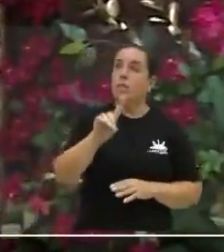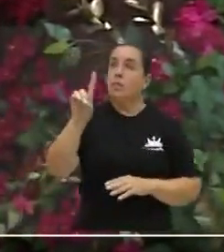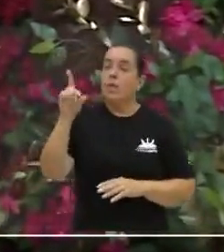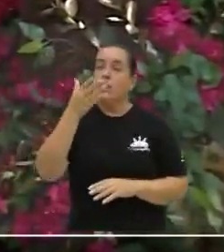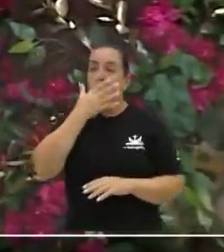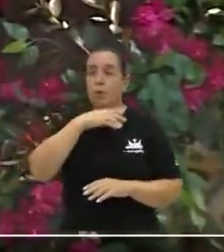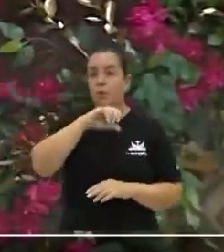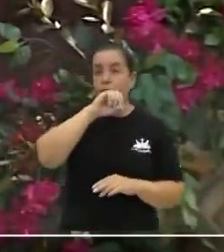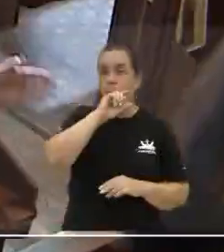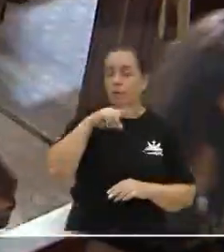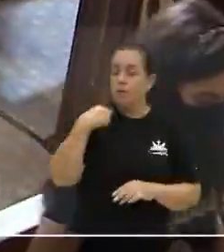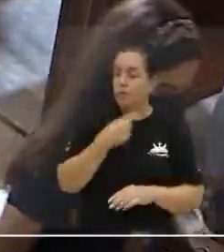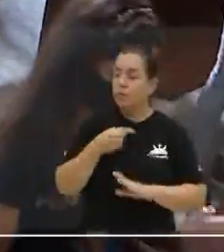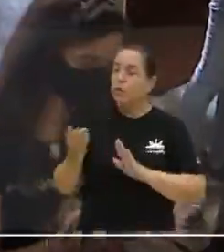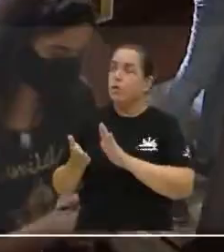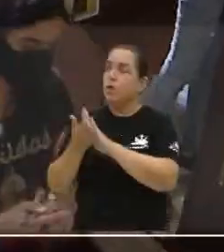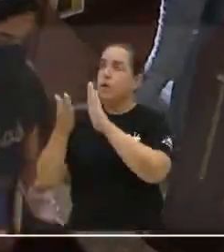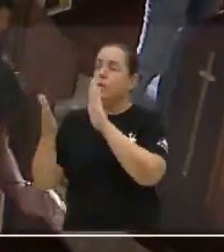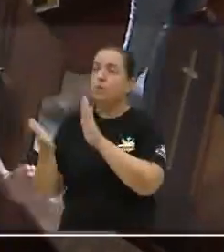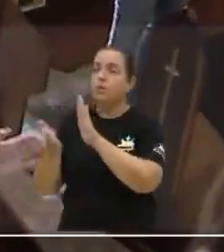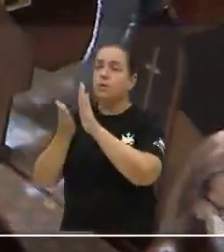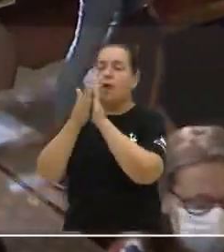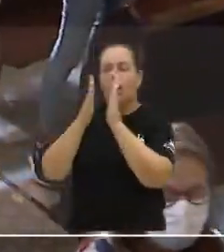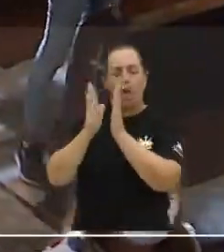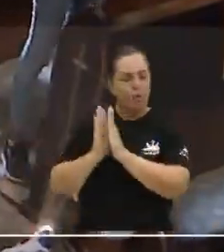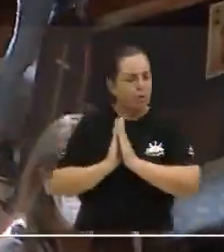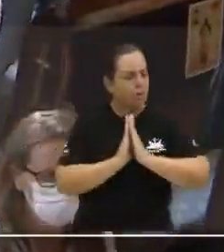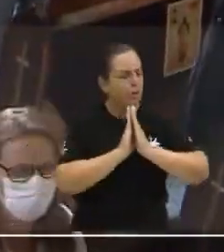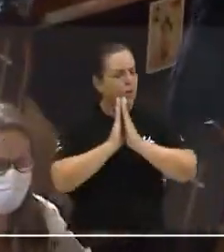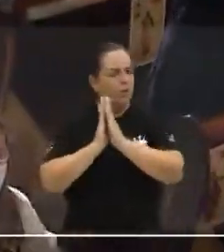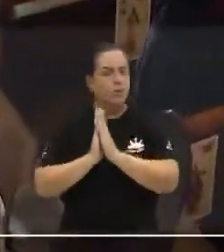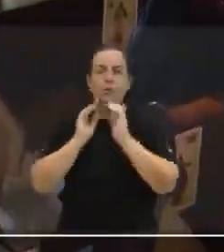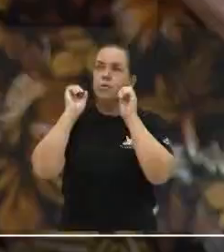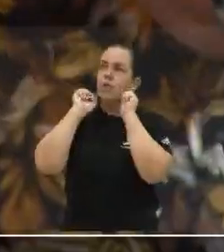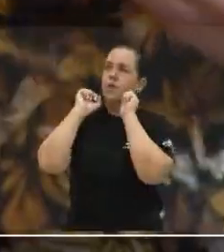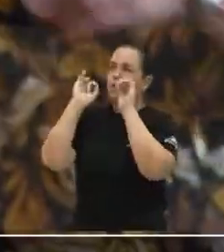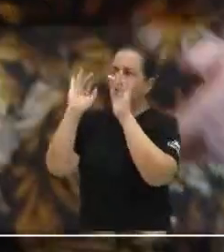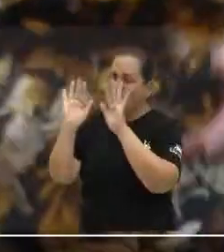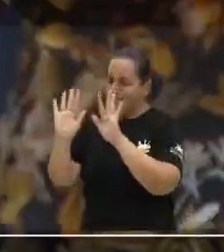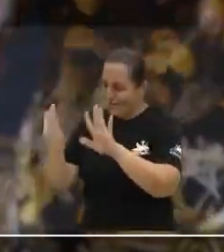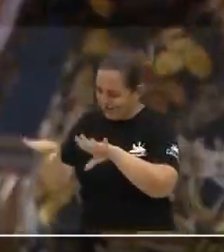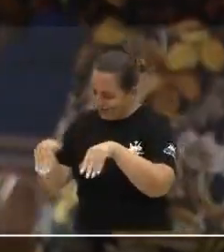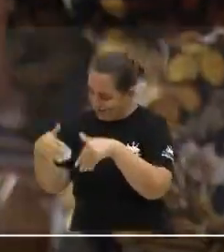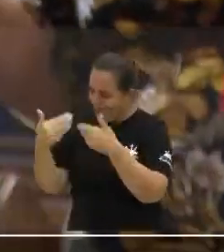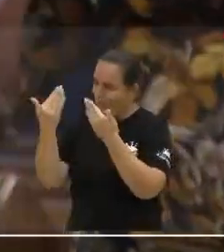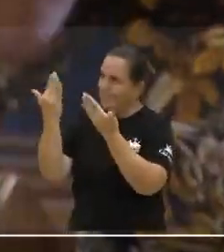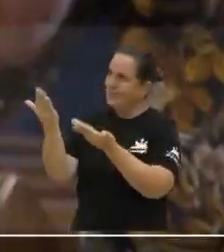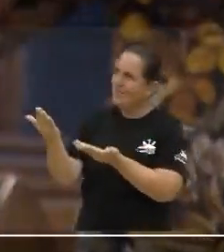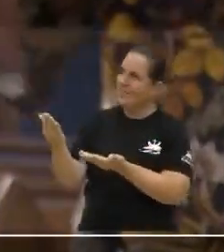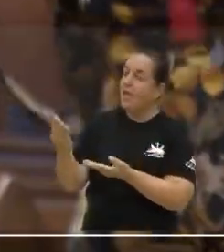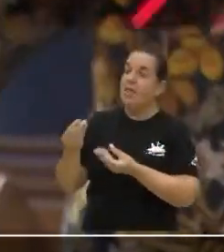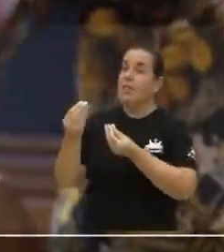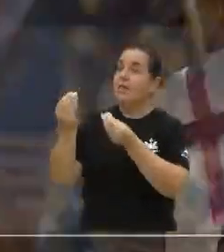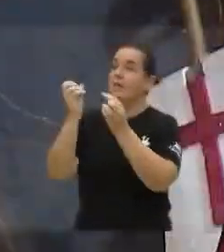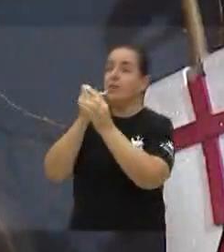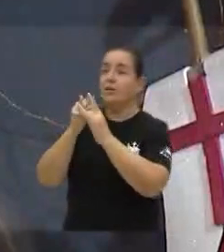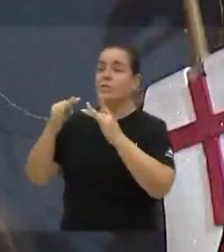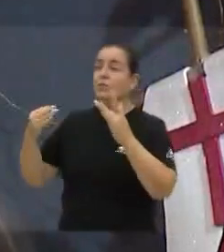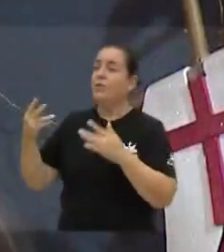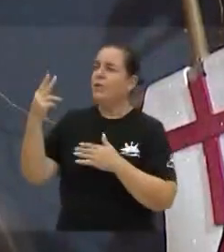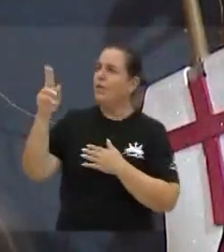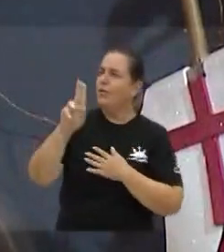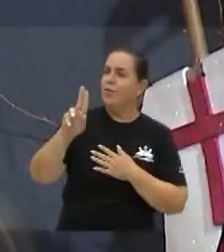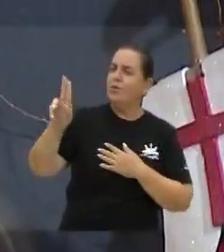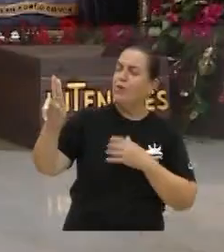libertados. Deus e Pai, nós os louvamos, adoramos, bendizemos.